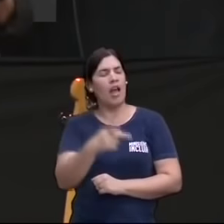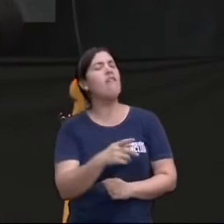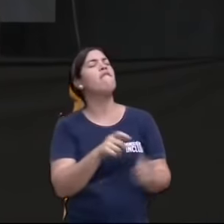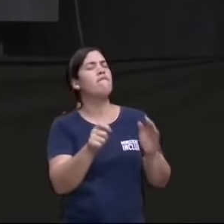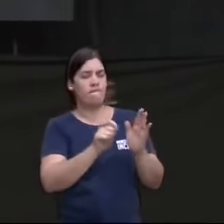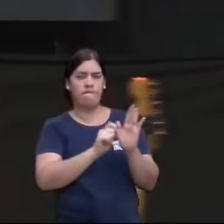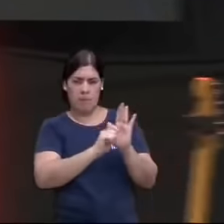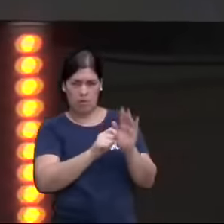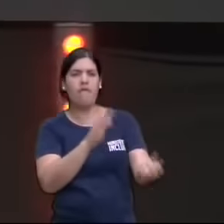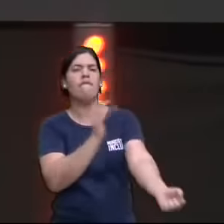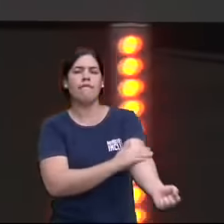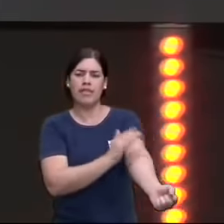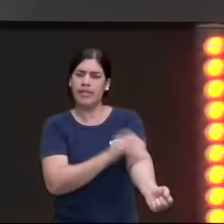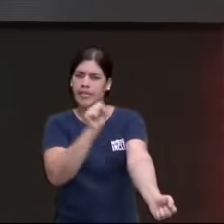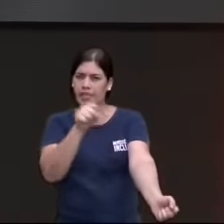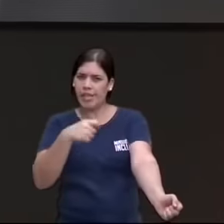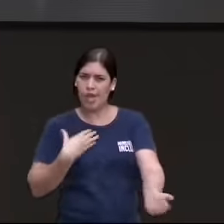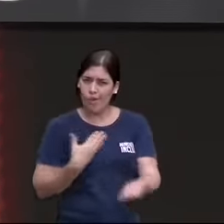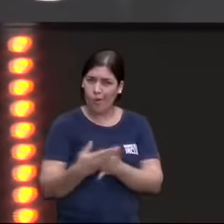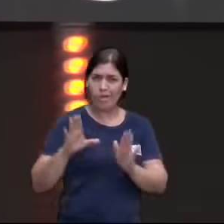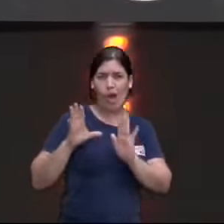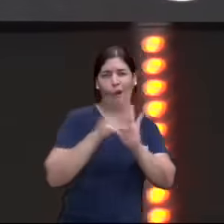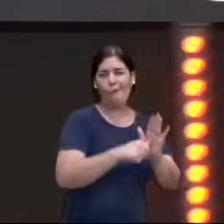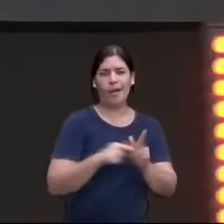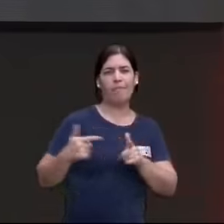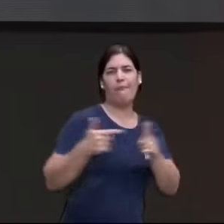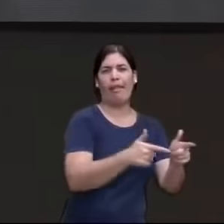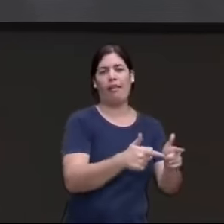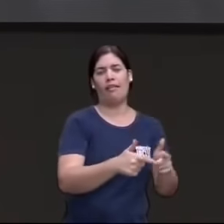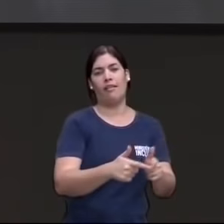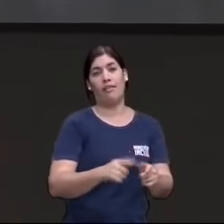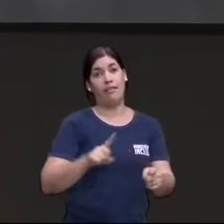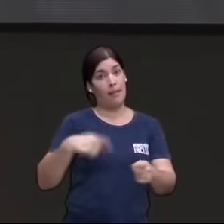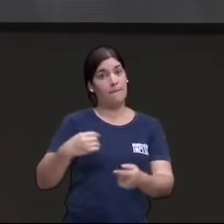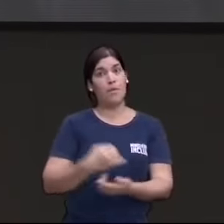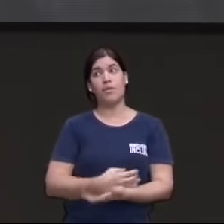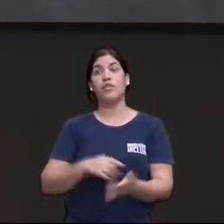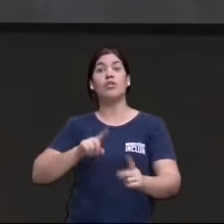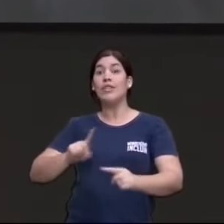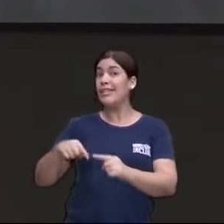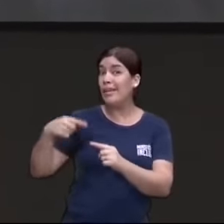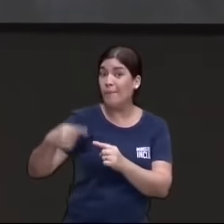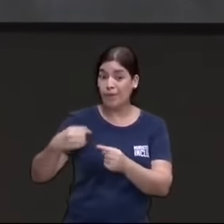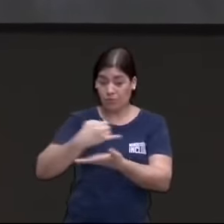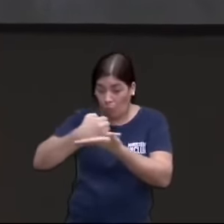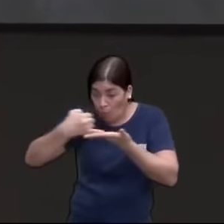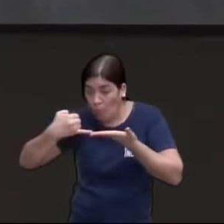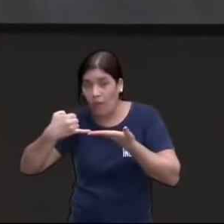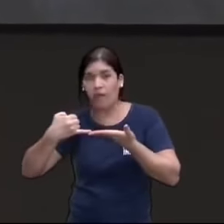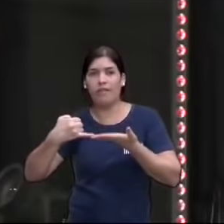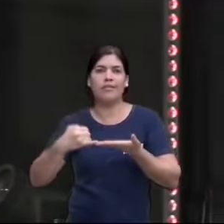causa da maconha. Depois foi para a cocaína e virou o quê? Uma fortaleza. Deixa eu te falar uma coisa.